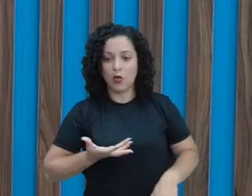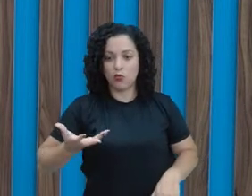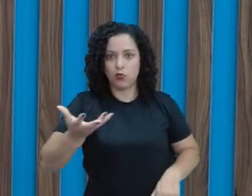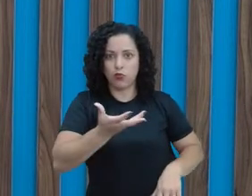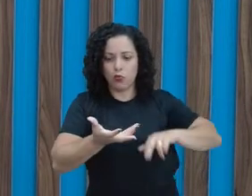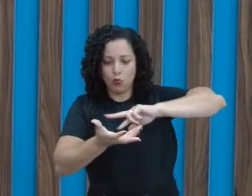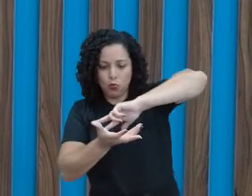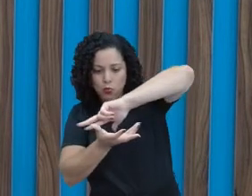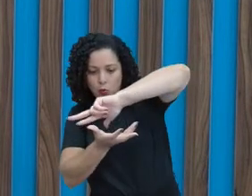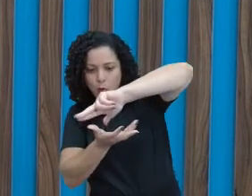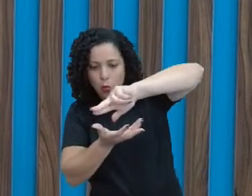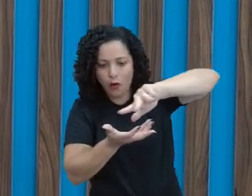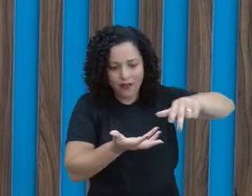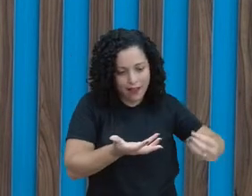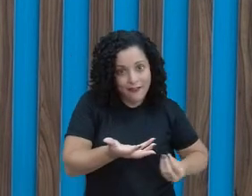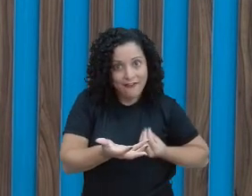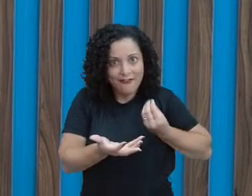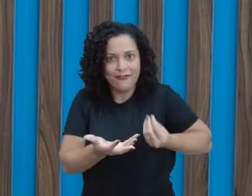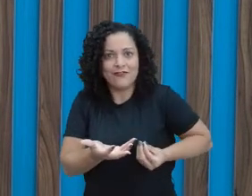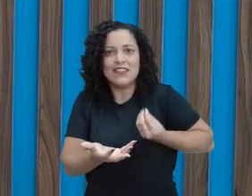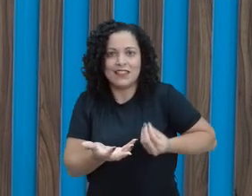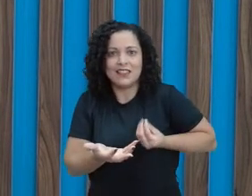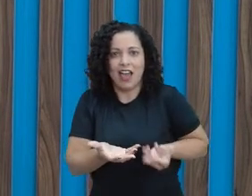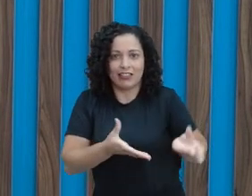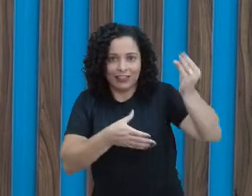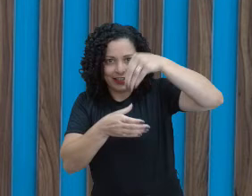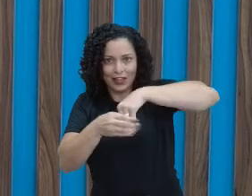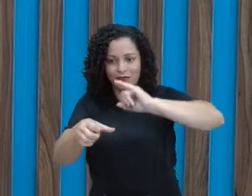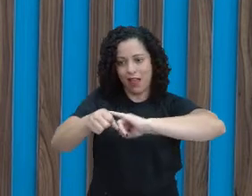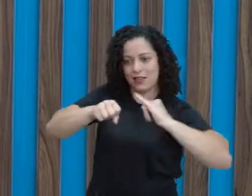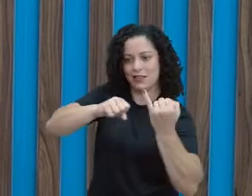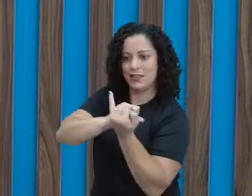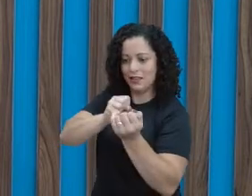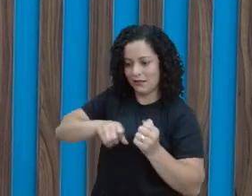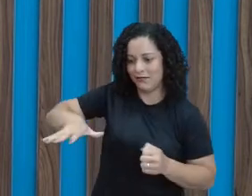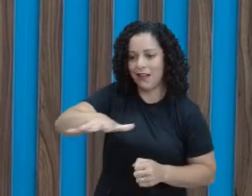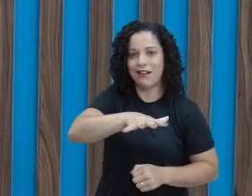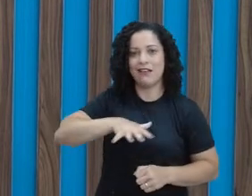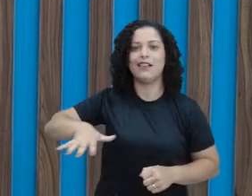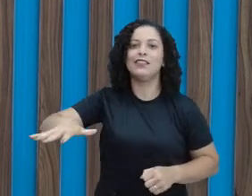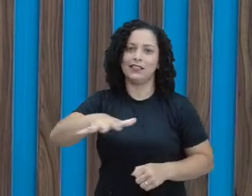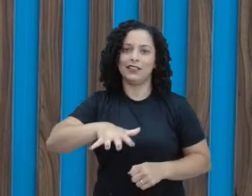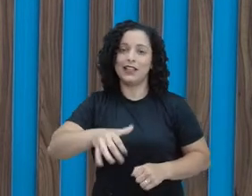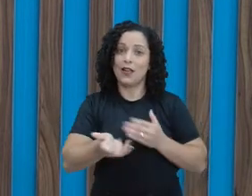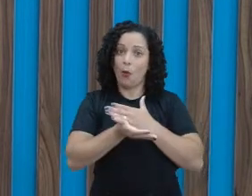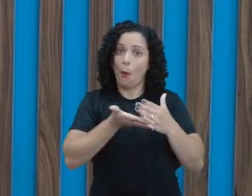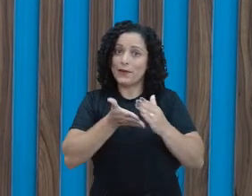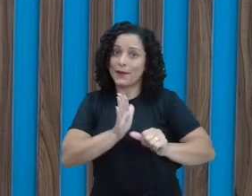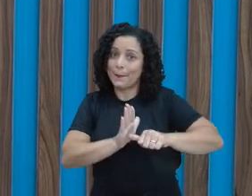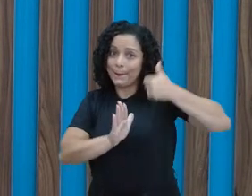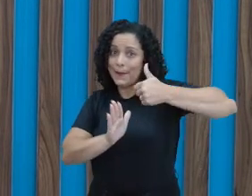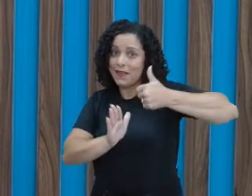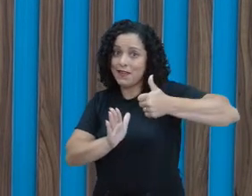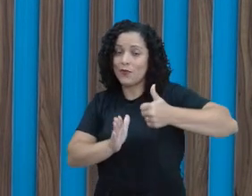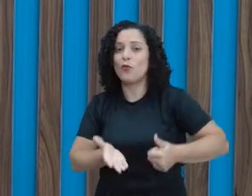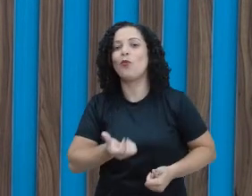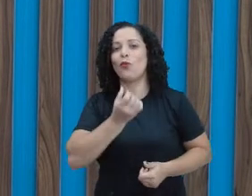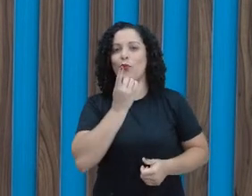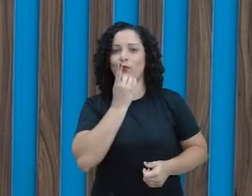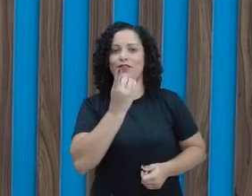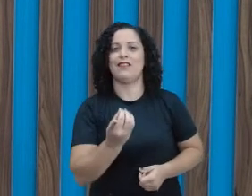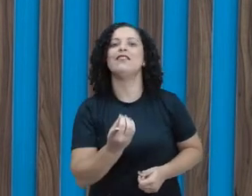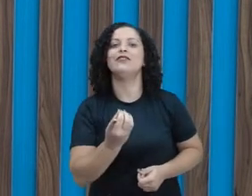sobre elas, uma ajuda também para o grande inglês Charles Darwin, que começou toda essa expedição em